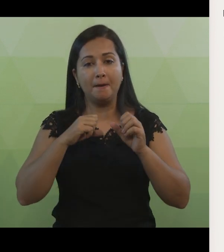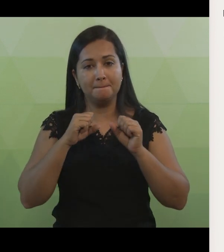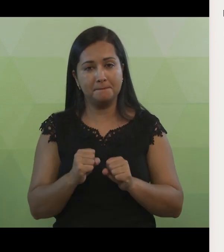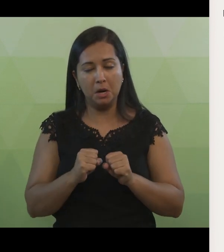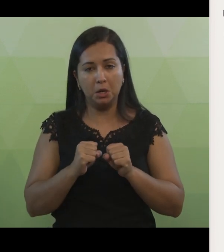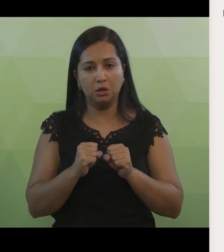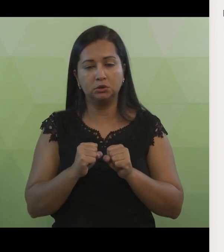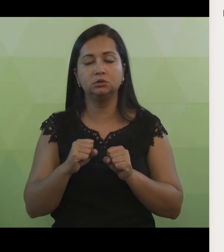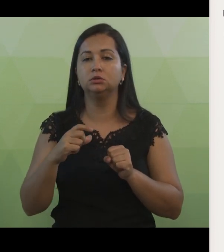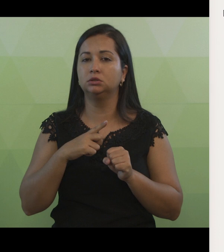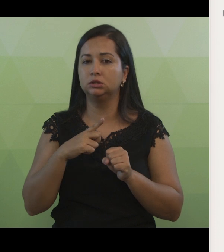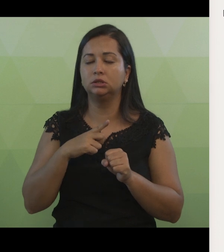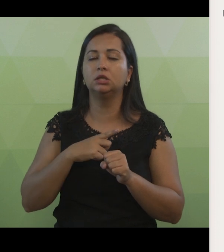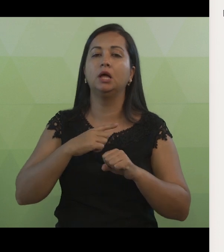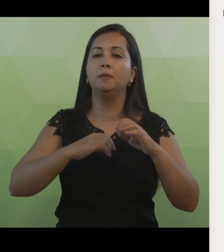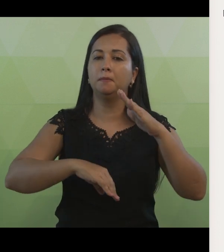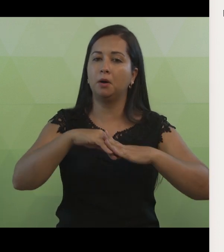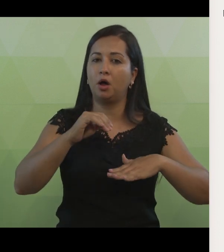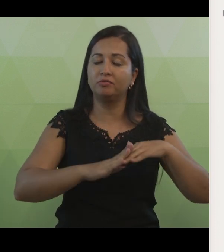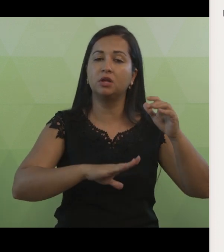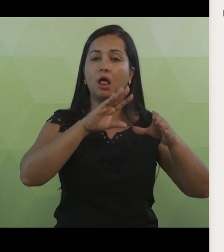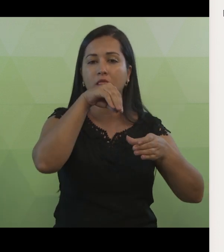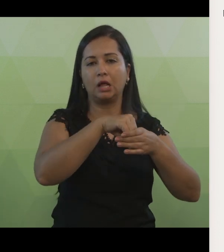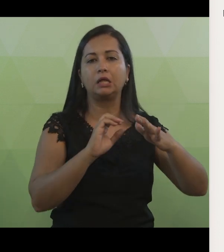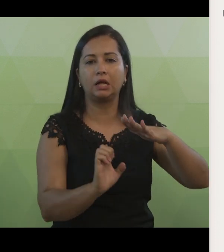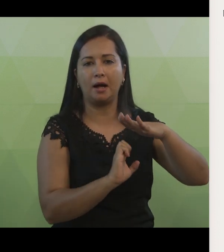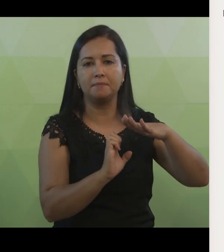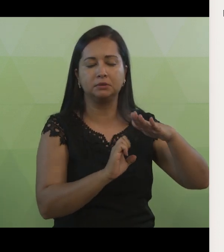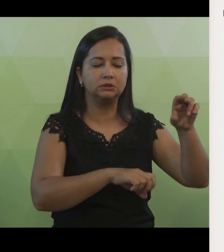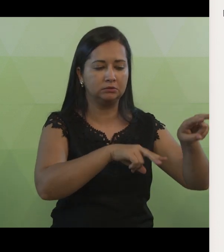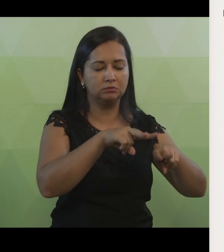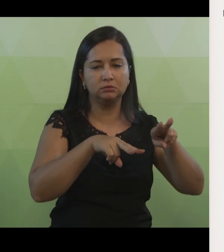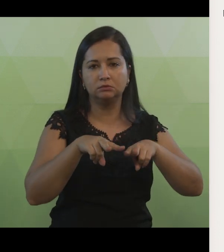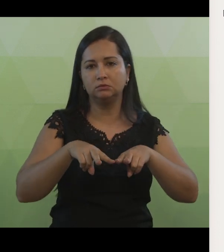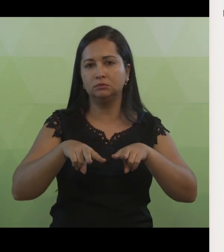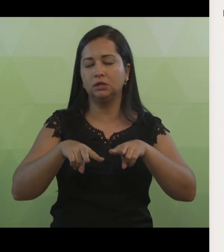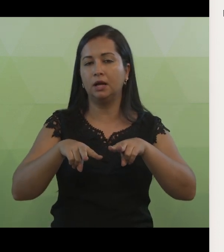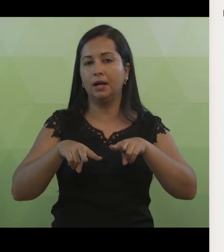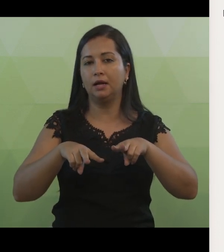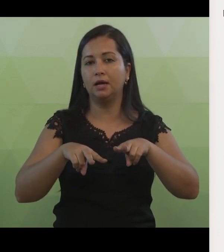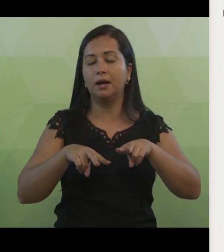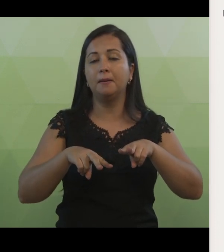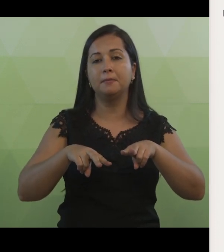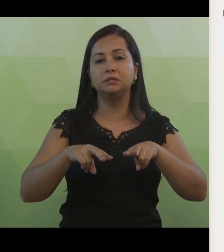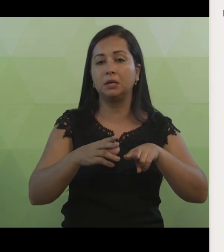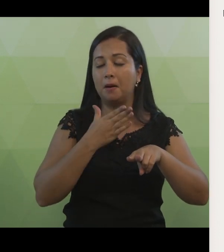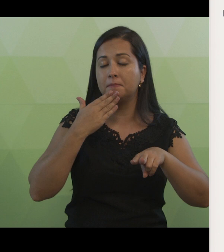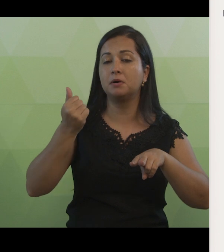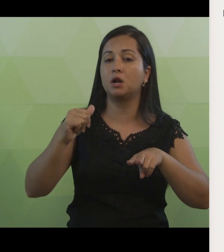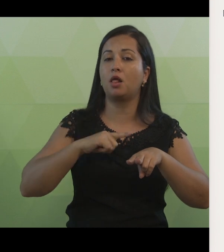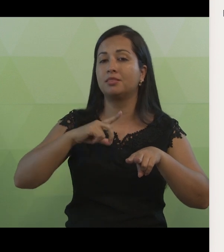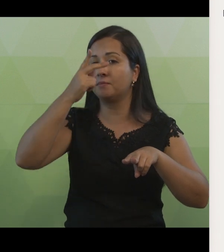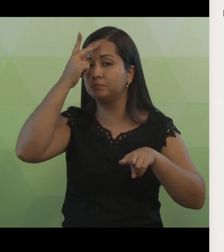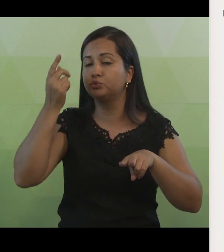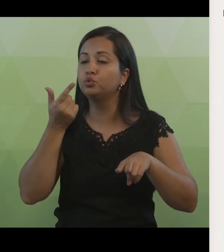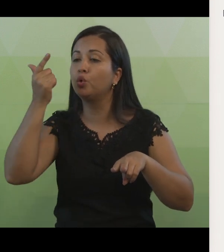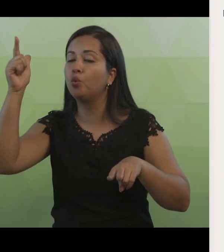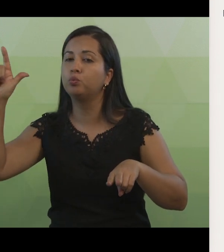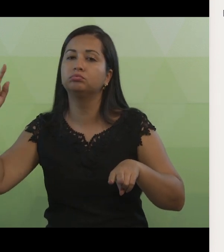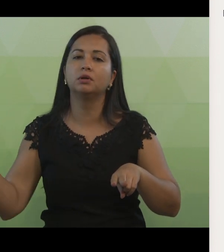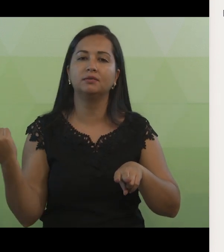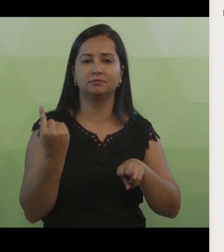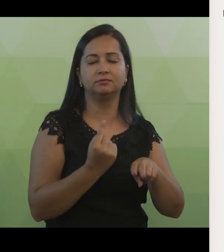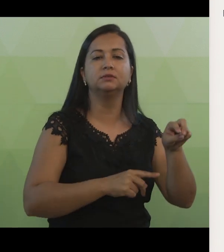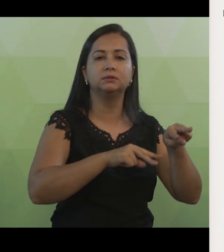interna, porém a equipe deve ser bem selecionada e que seus membros se comportem de forma independente e isenta durante o